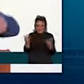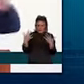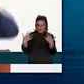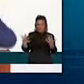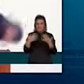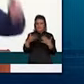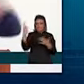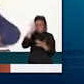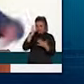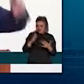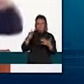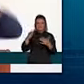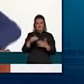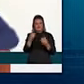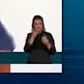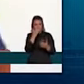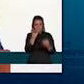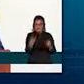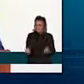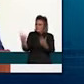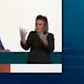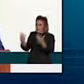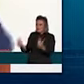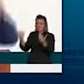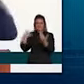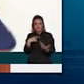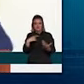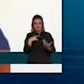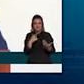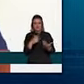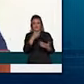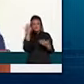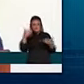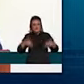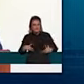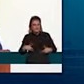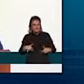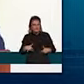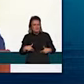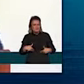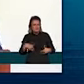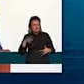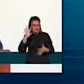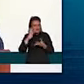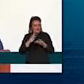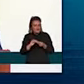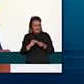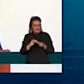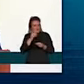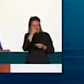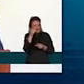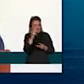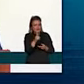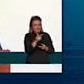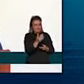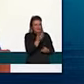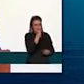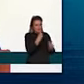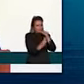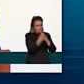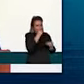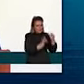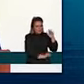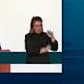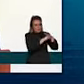nesse país a gente produz alimento demais e tem gente com fome, significa que alguém está comendo mais do